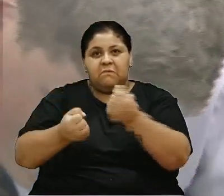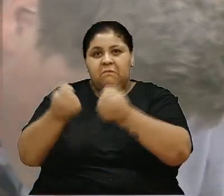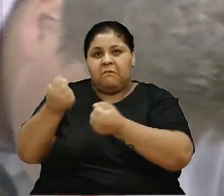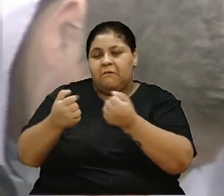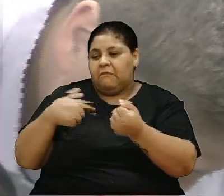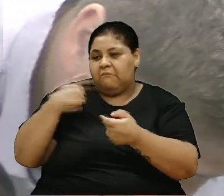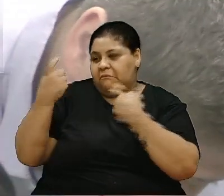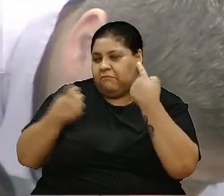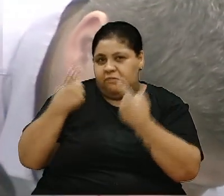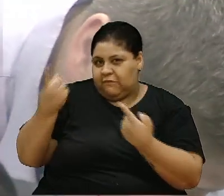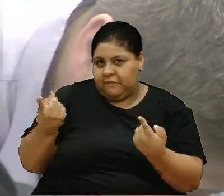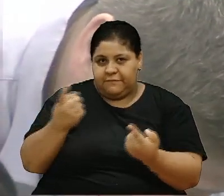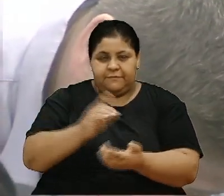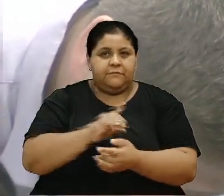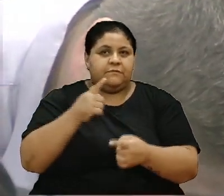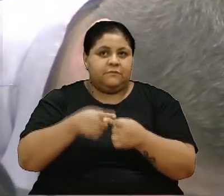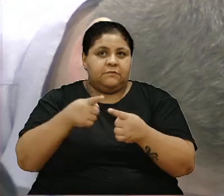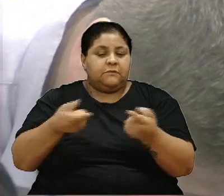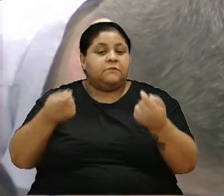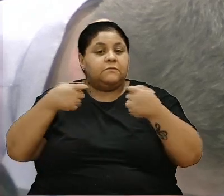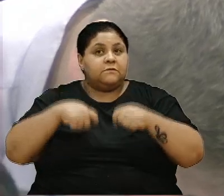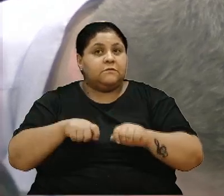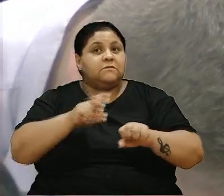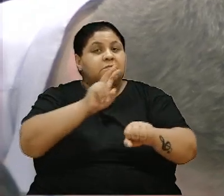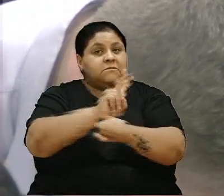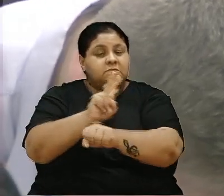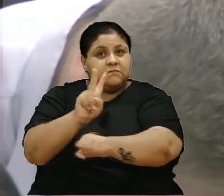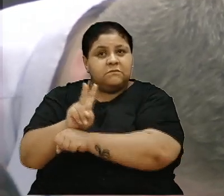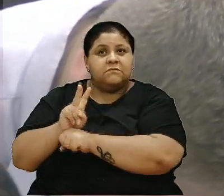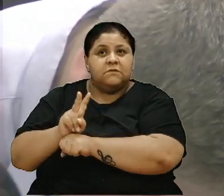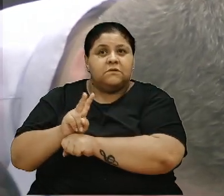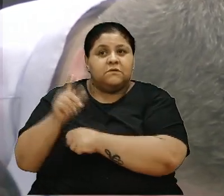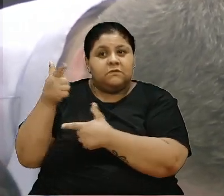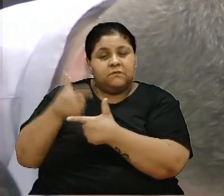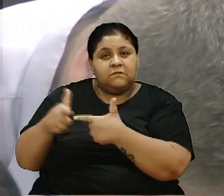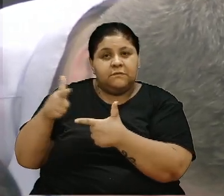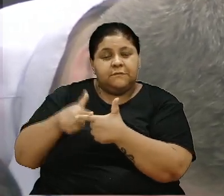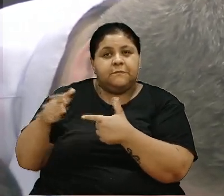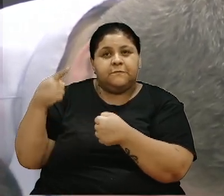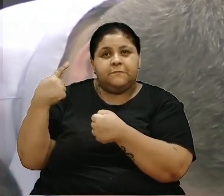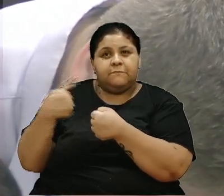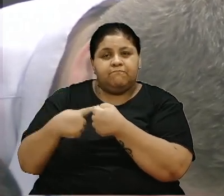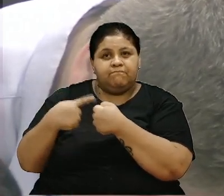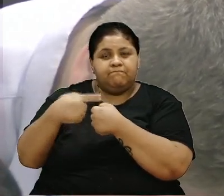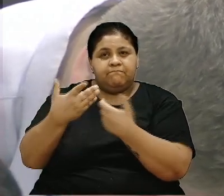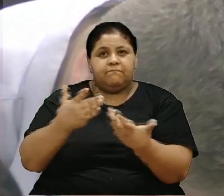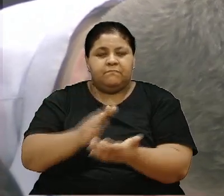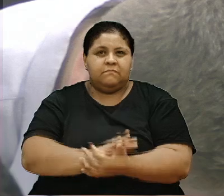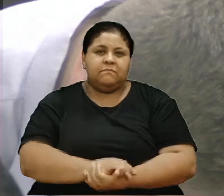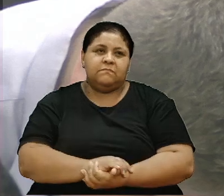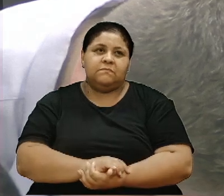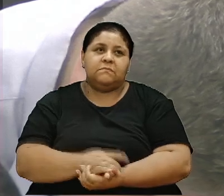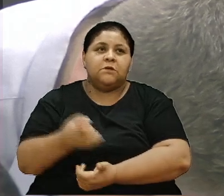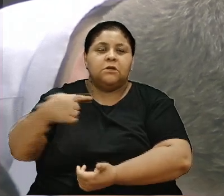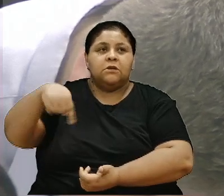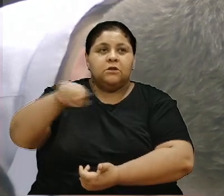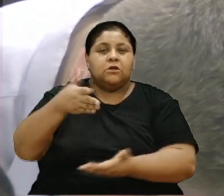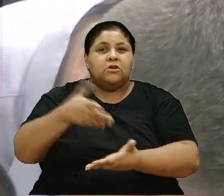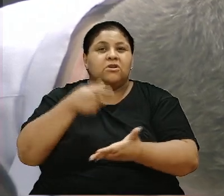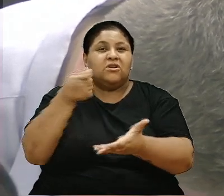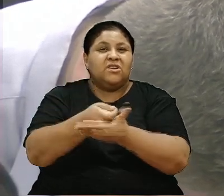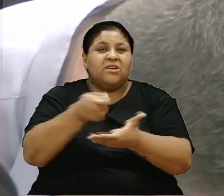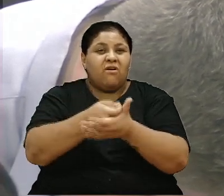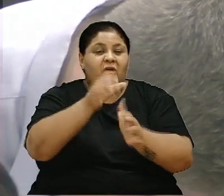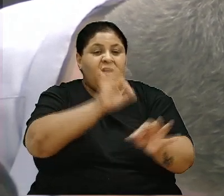Fiquei preocupada porque nós precisamos prevenir, né, os problemas da nossa cidade, e nós estamos tentando articular